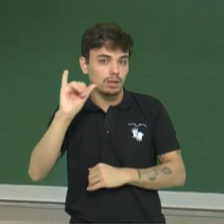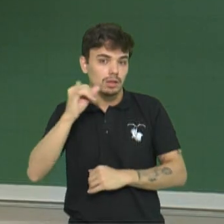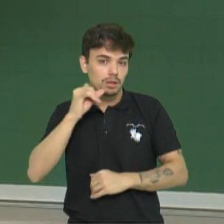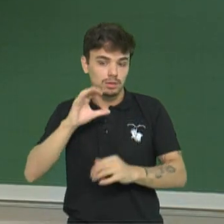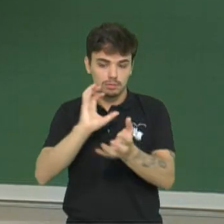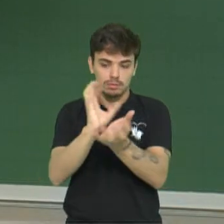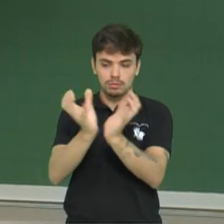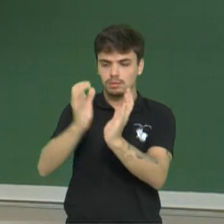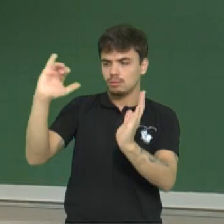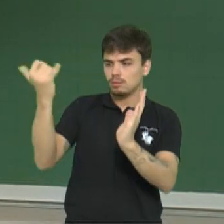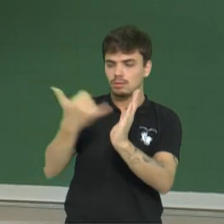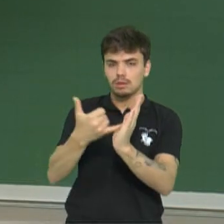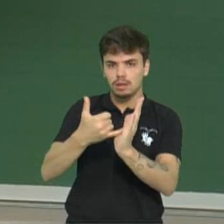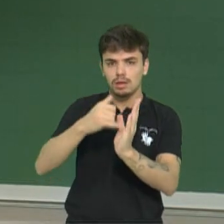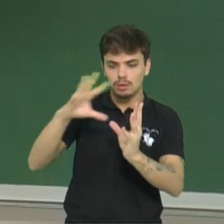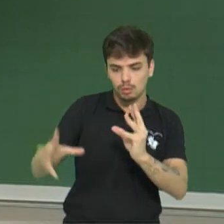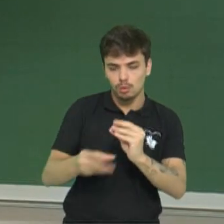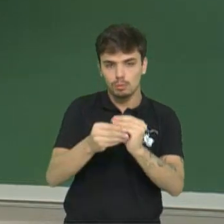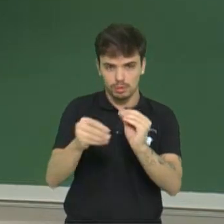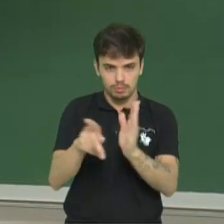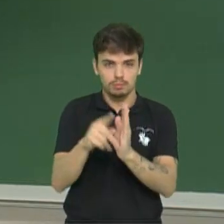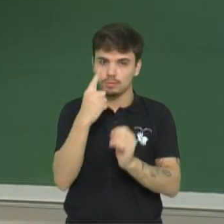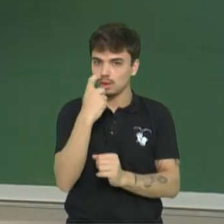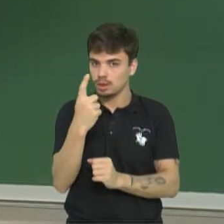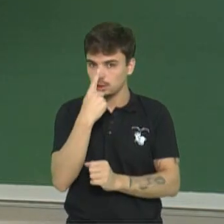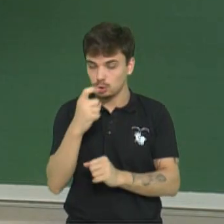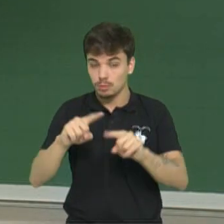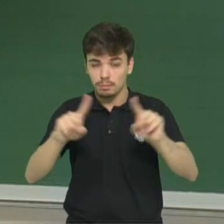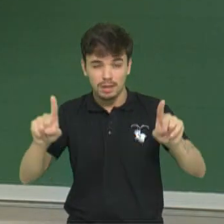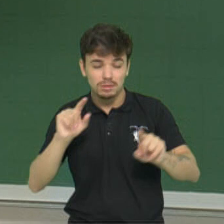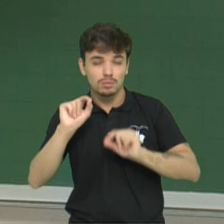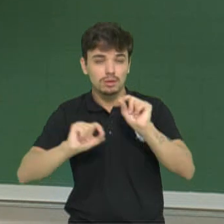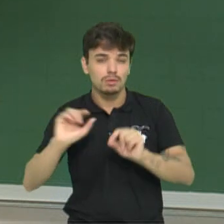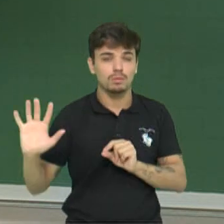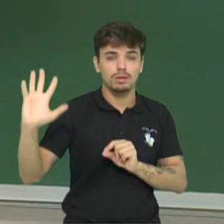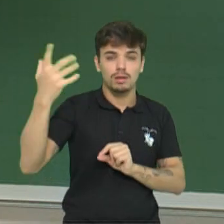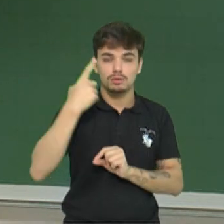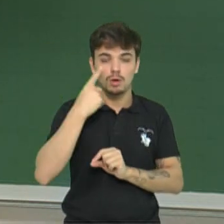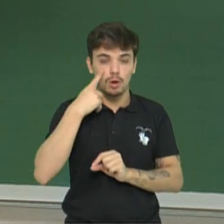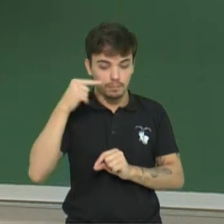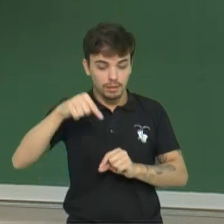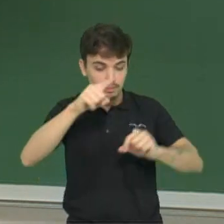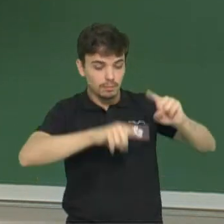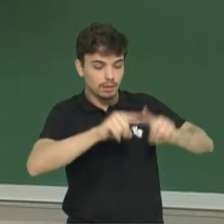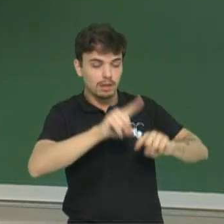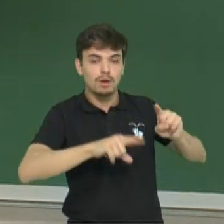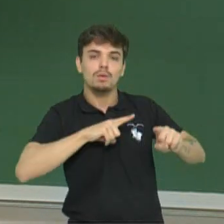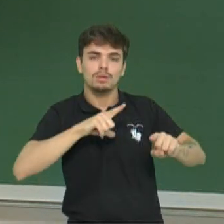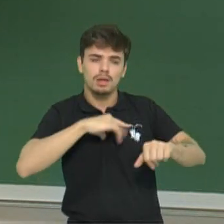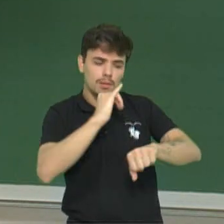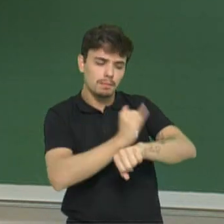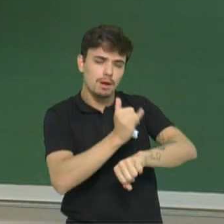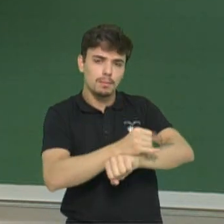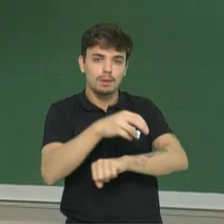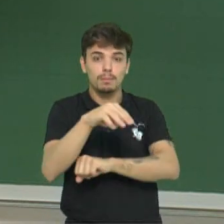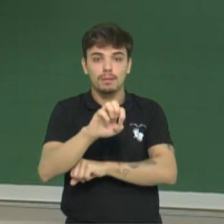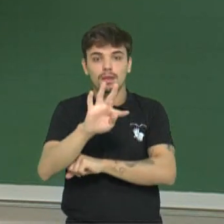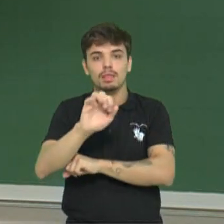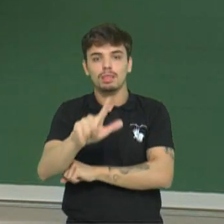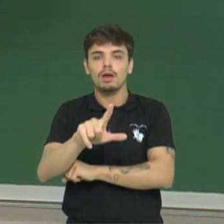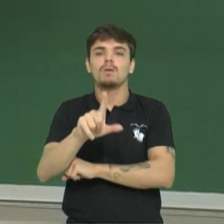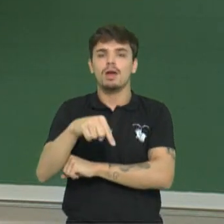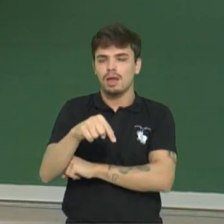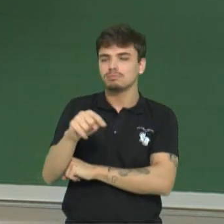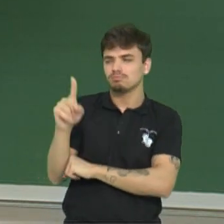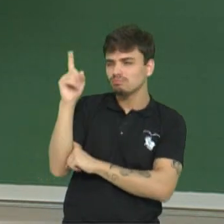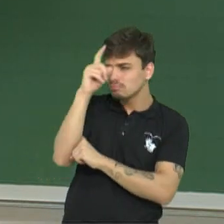casa compõem o lixo eletrônico. Acontece que esse material ele possui muitos metais que são raros e caros. E